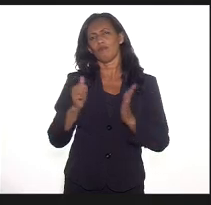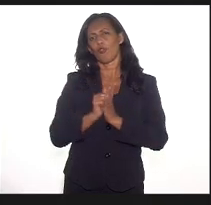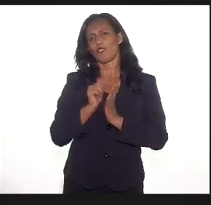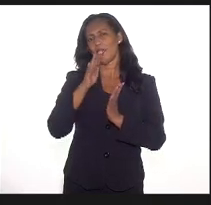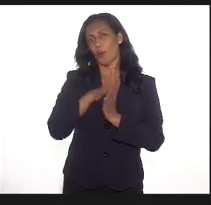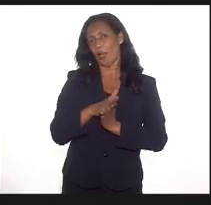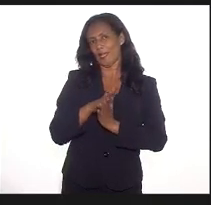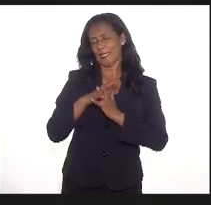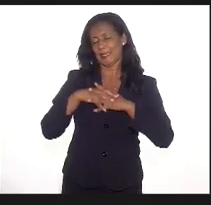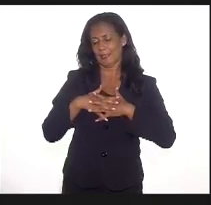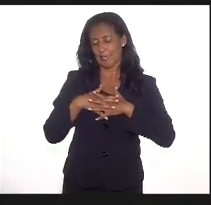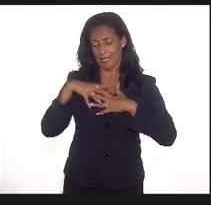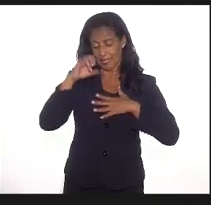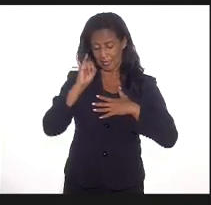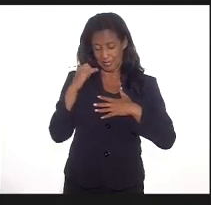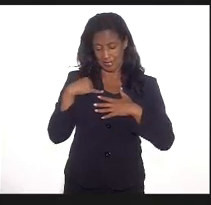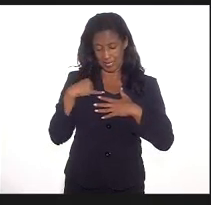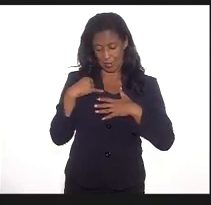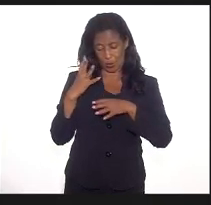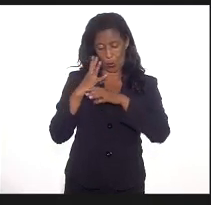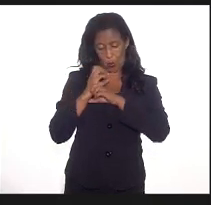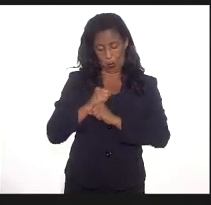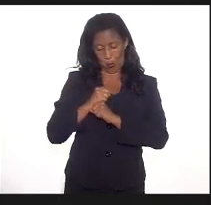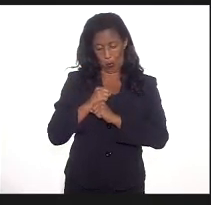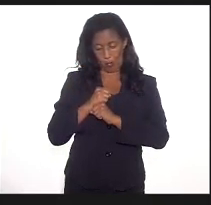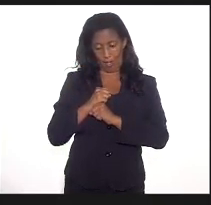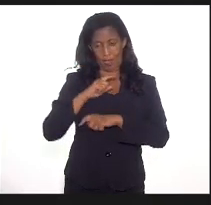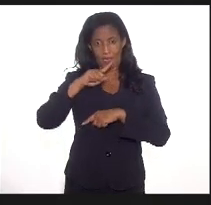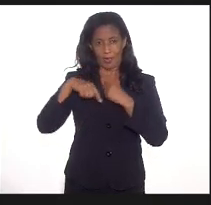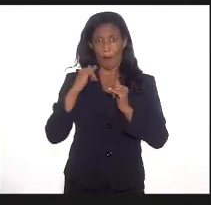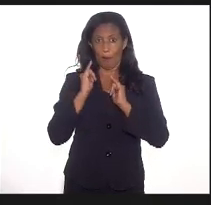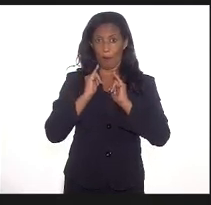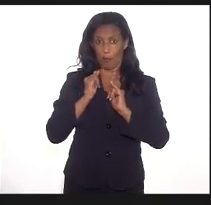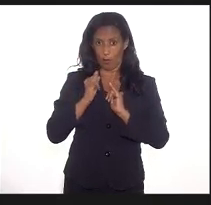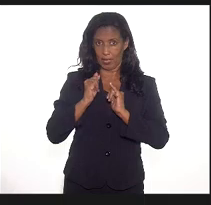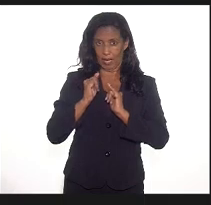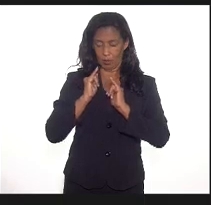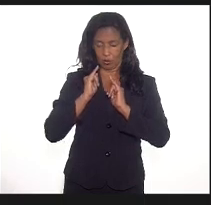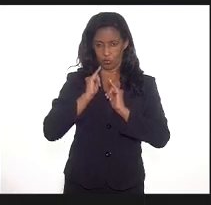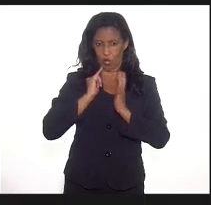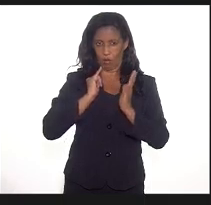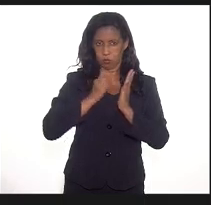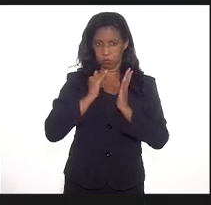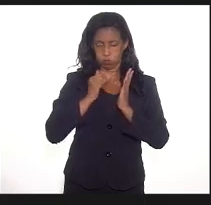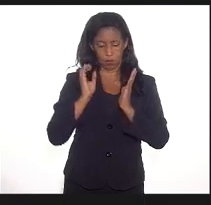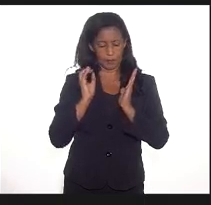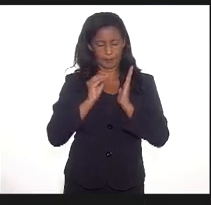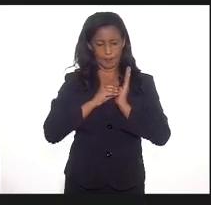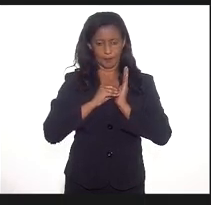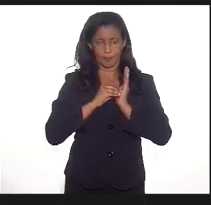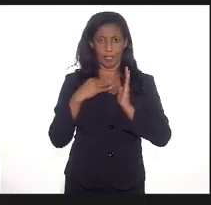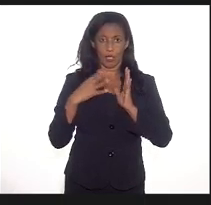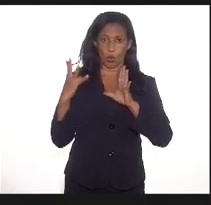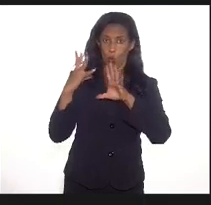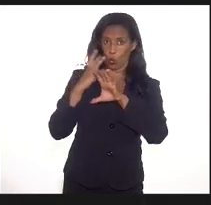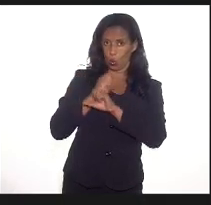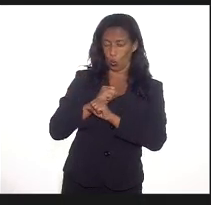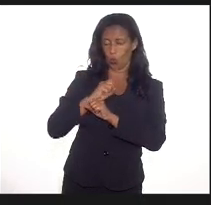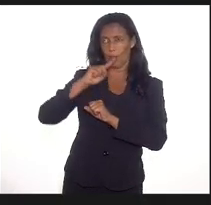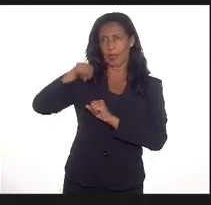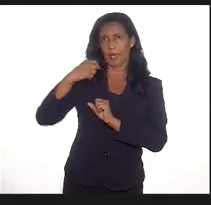contar 4 meses após o mês de publicação, de janeiro, eu concluo, deputada Marta